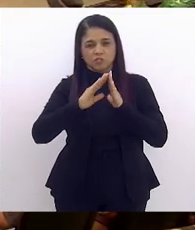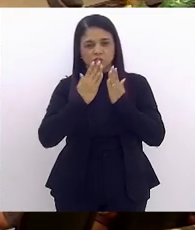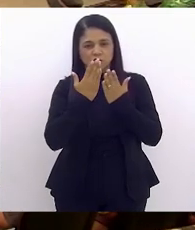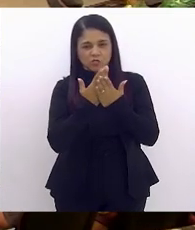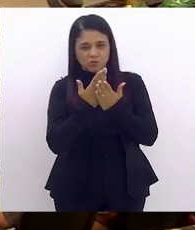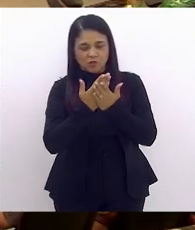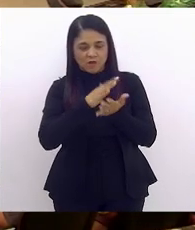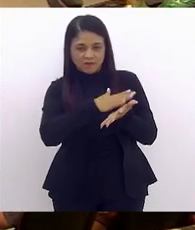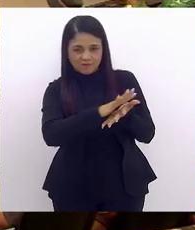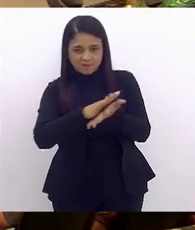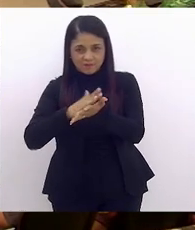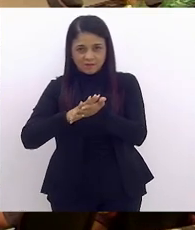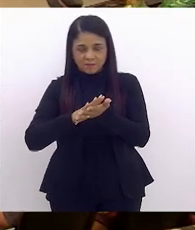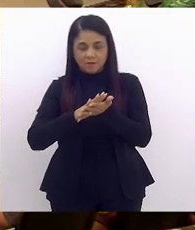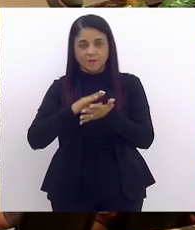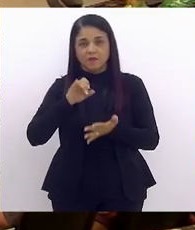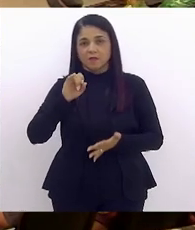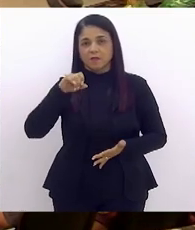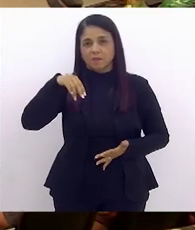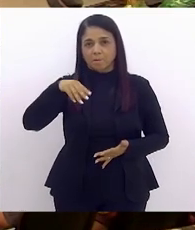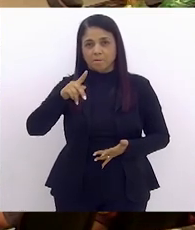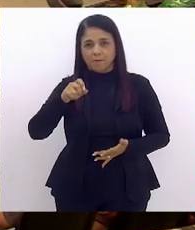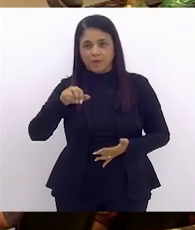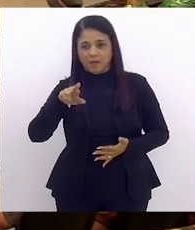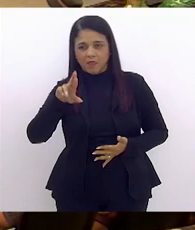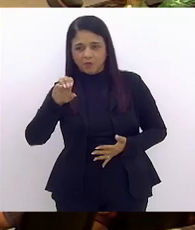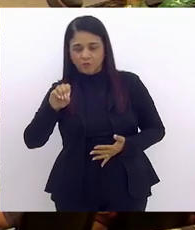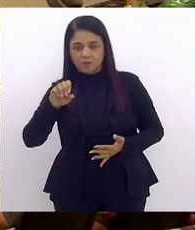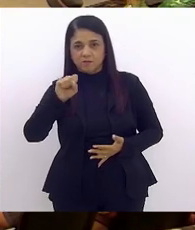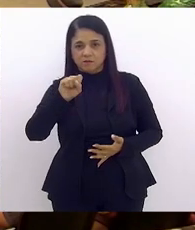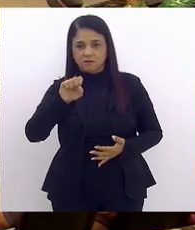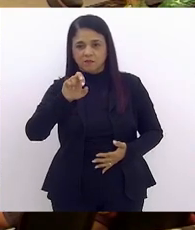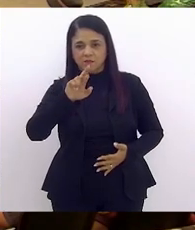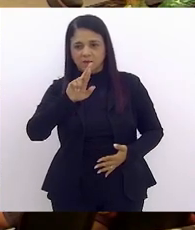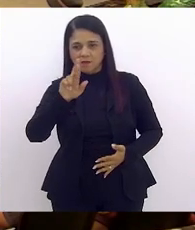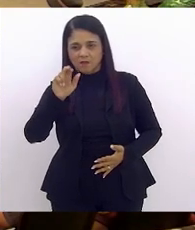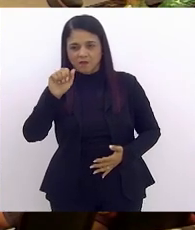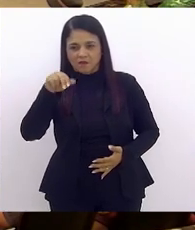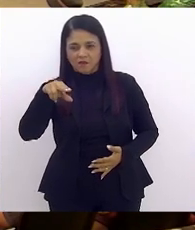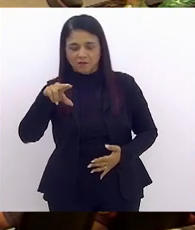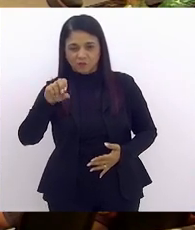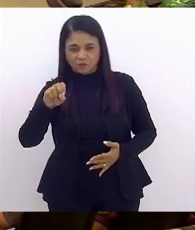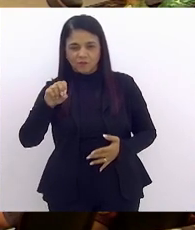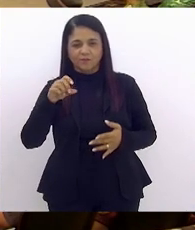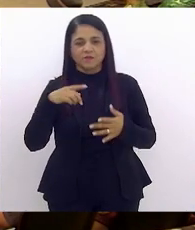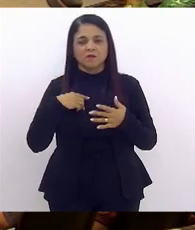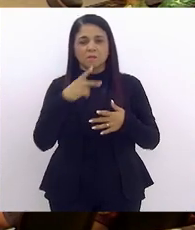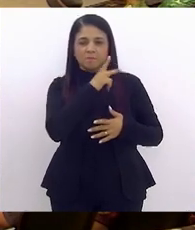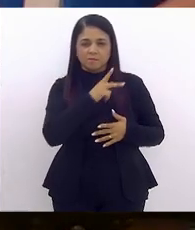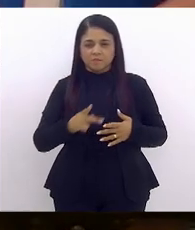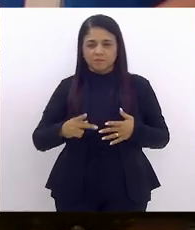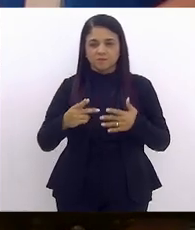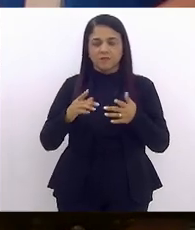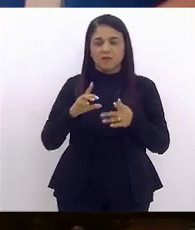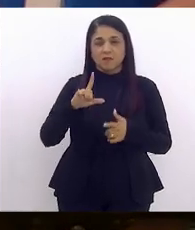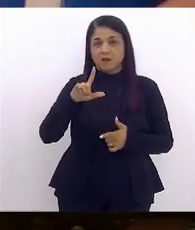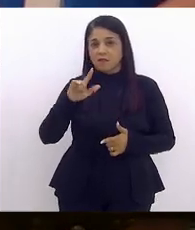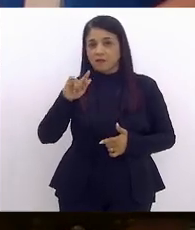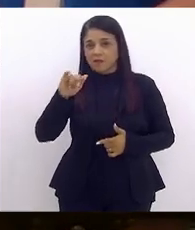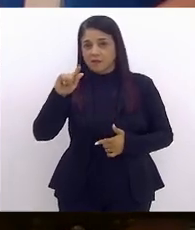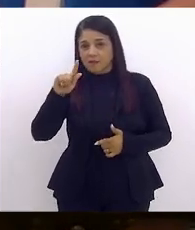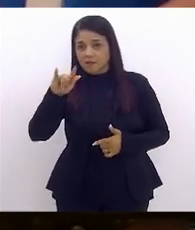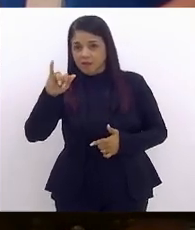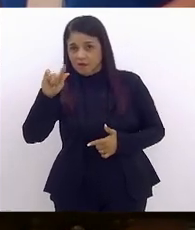e presidente da Federação das Ligas e Escola de Samba do Estado do Rio de Janeiro,